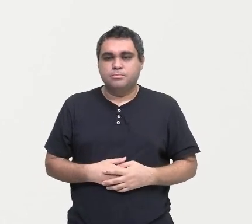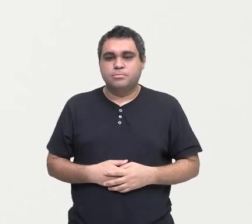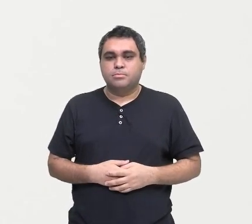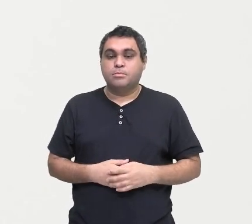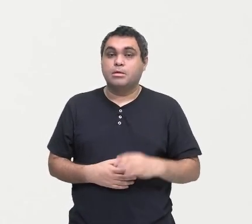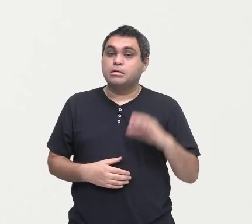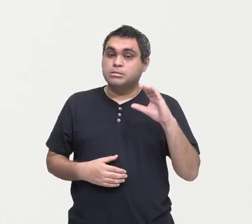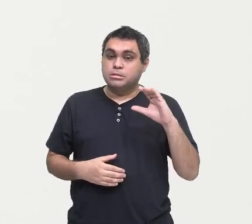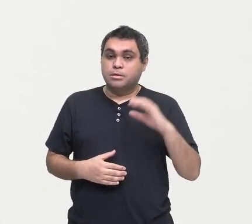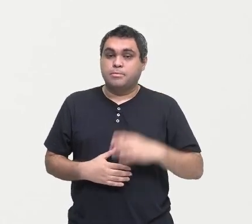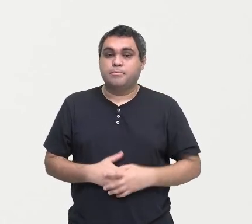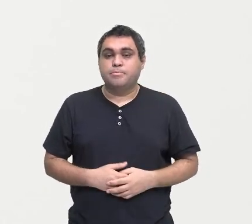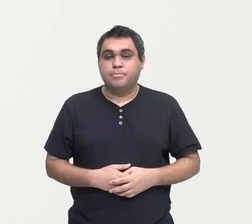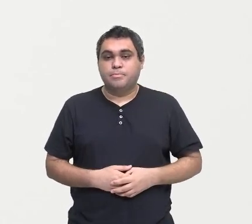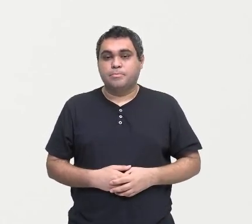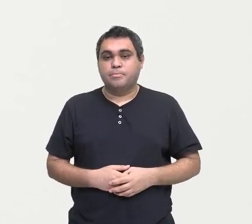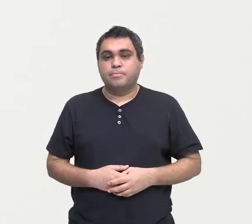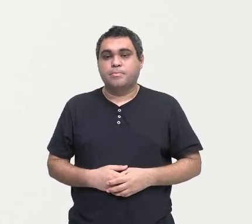Letra C.